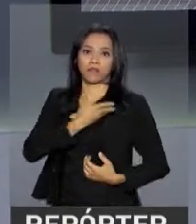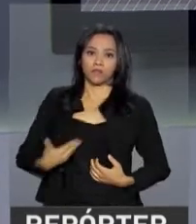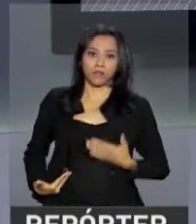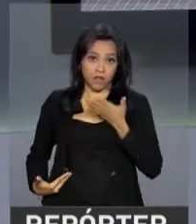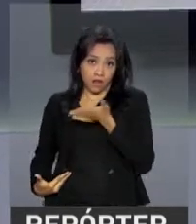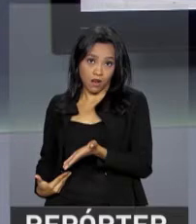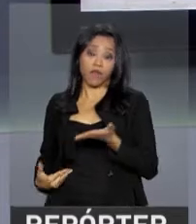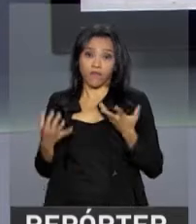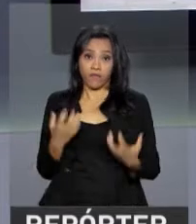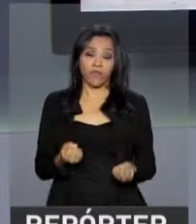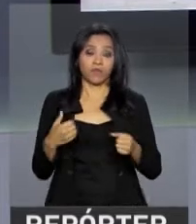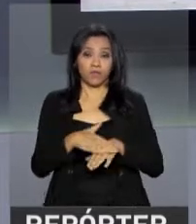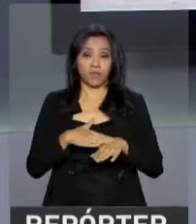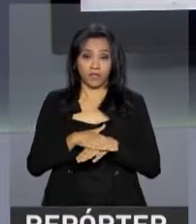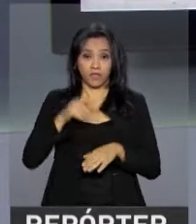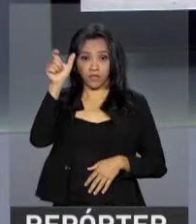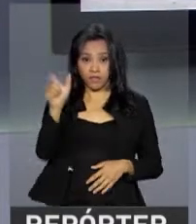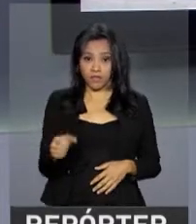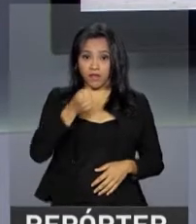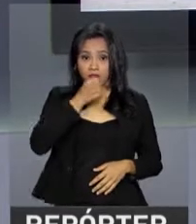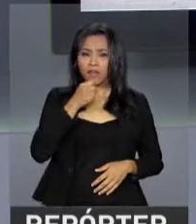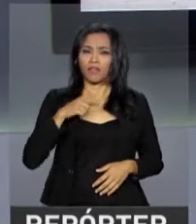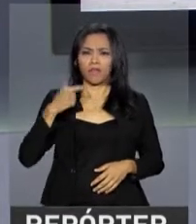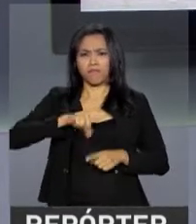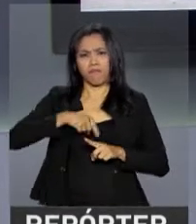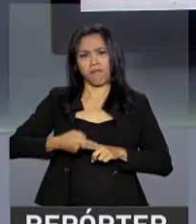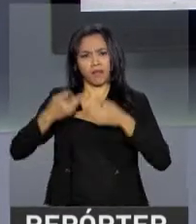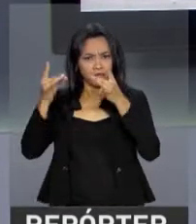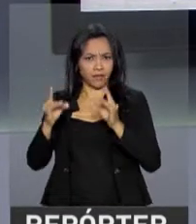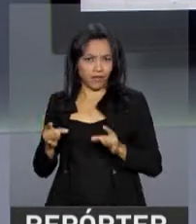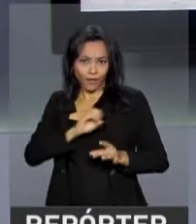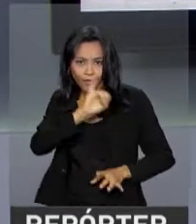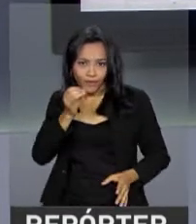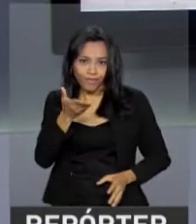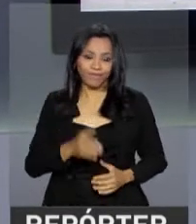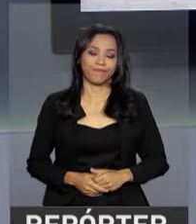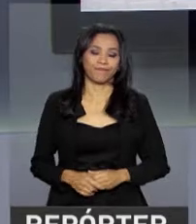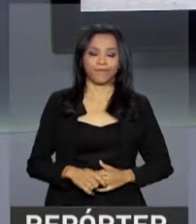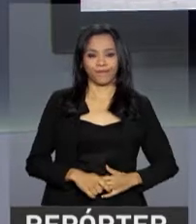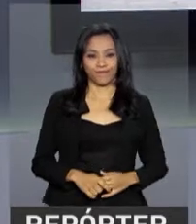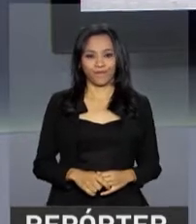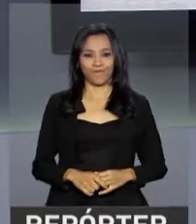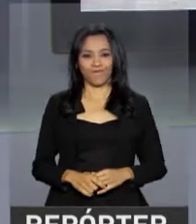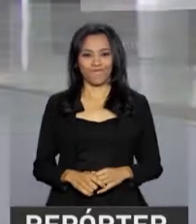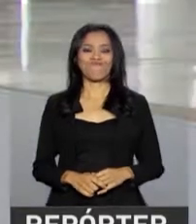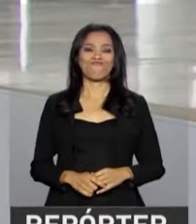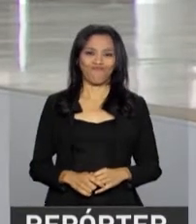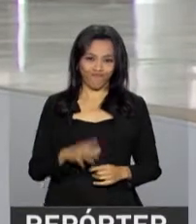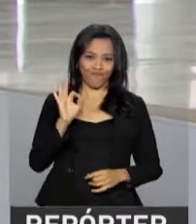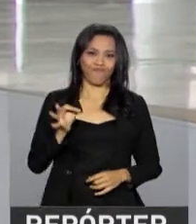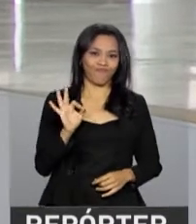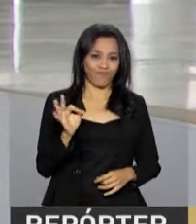Planalto conversar com a repórter Cleide Lopes, que tem mais detalhes. Olá novamente, Cleide. É verdade, Carol.